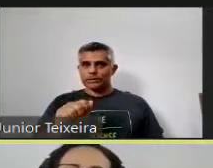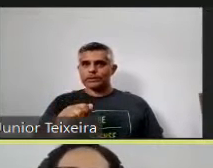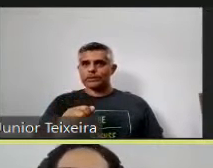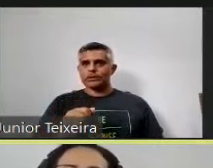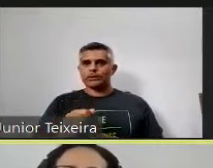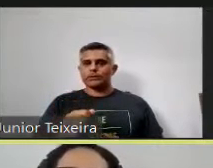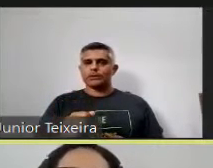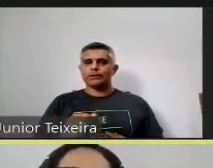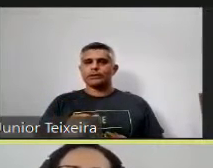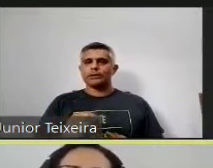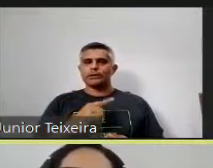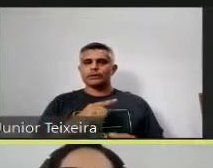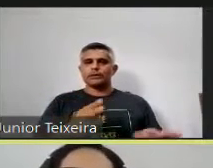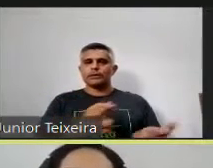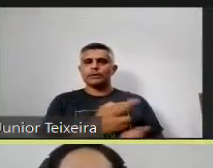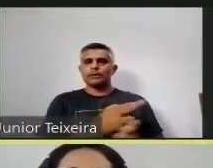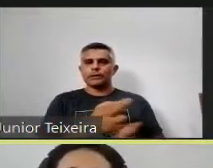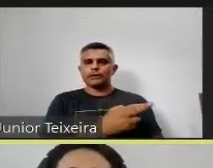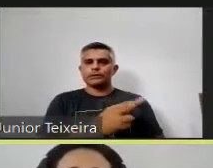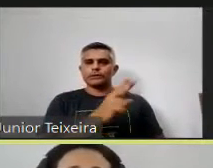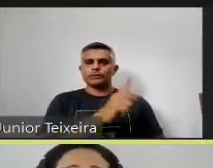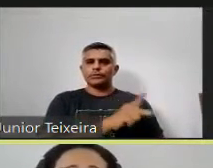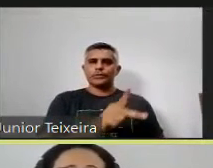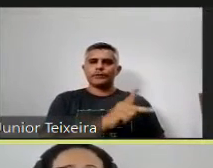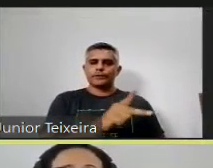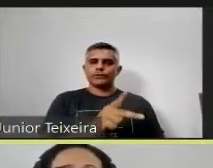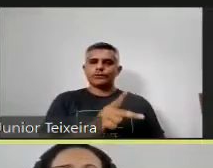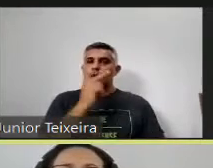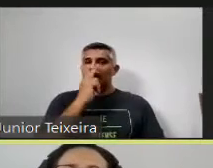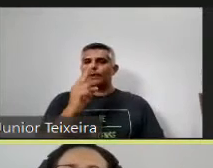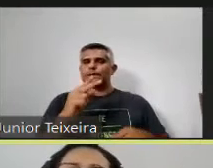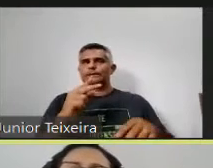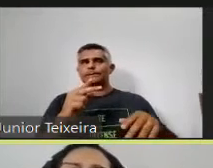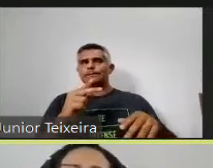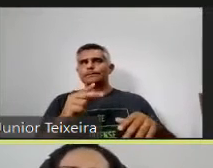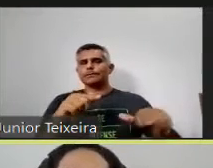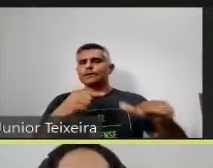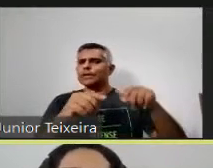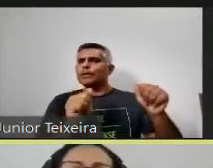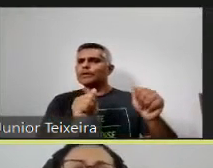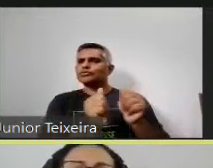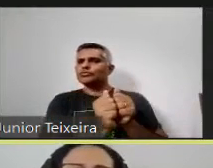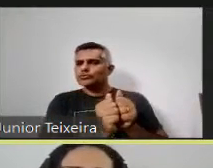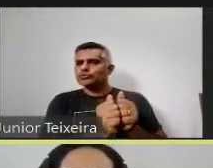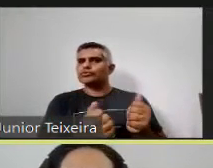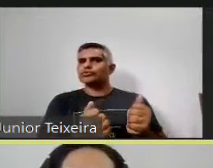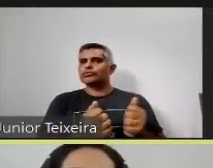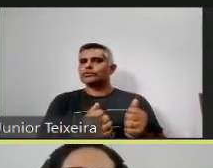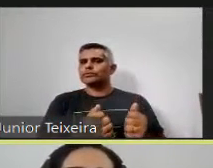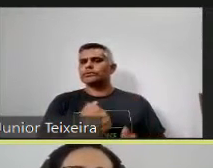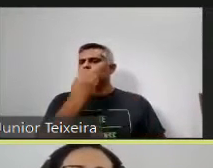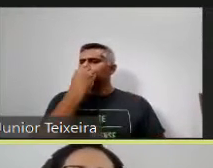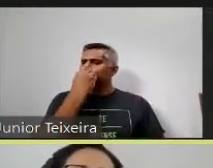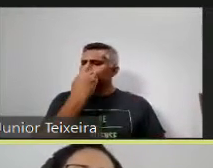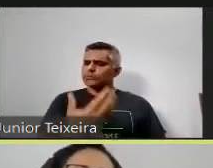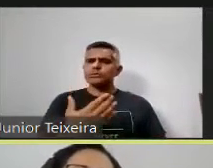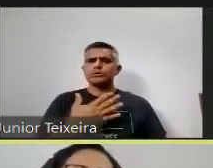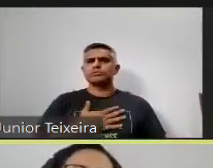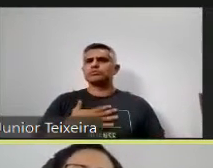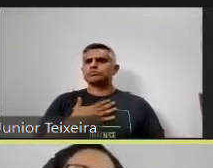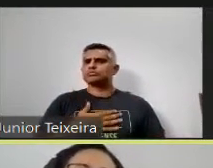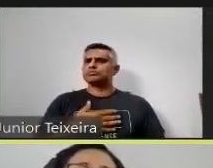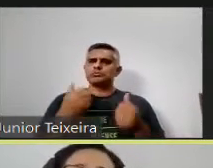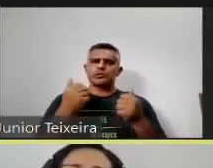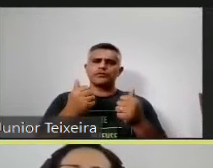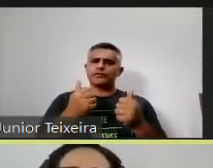né, acontece a partir de uma relação de parceria, e que sempre foi gostosa e proveitosa, mas o que ela percebe